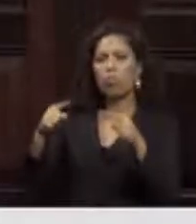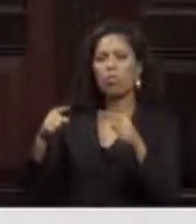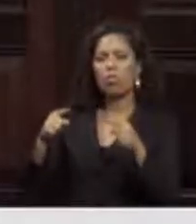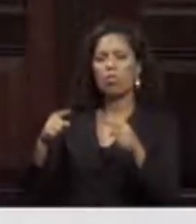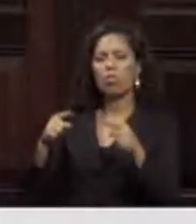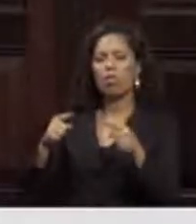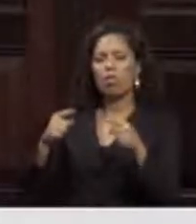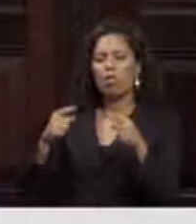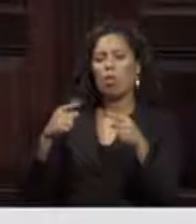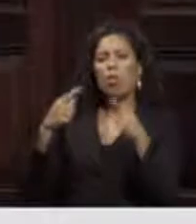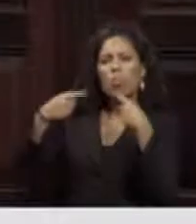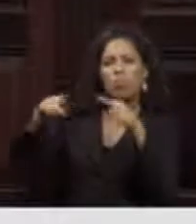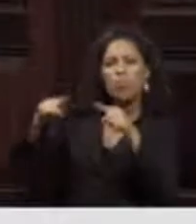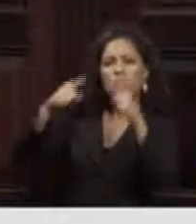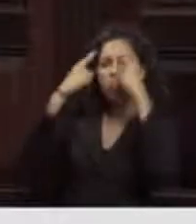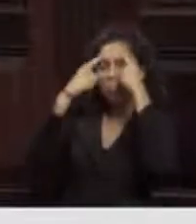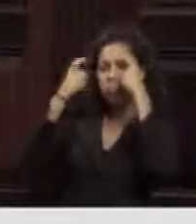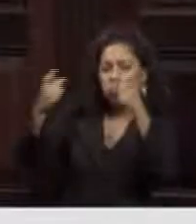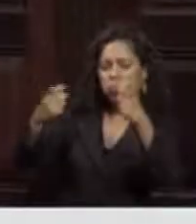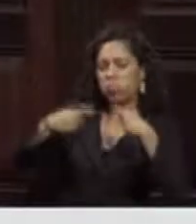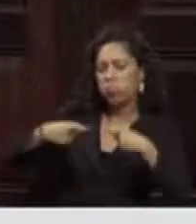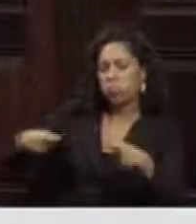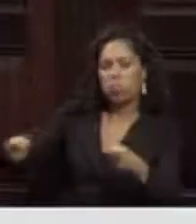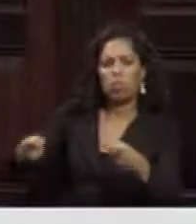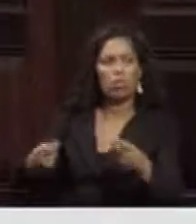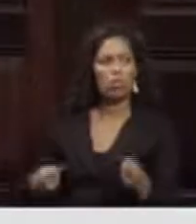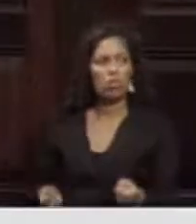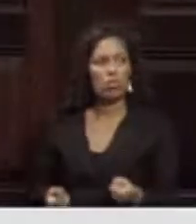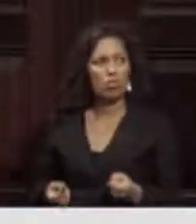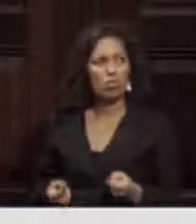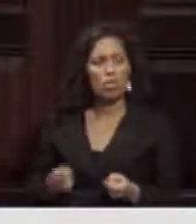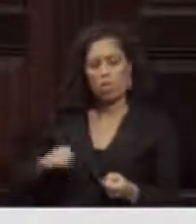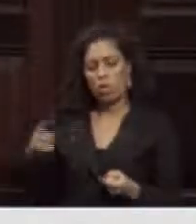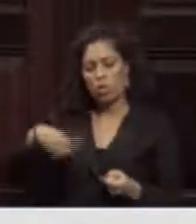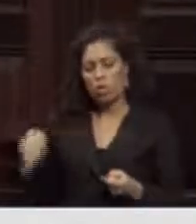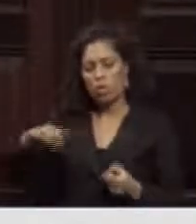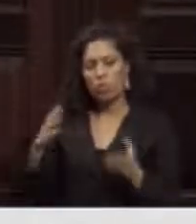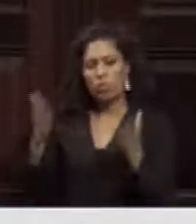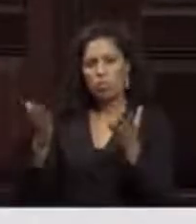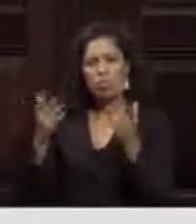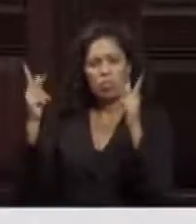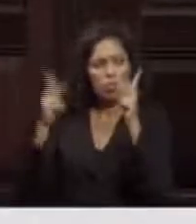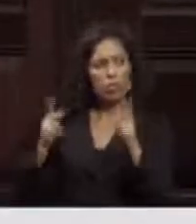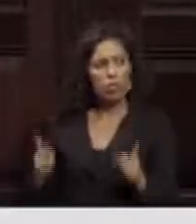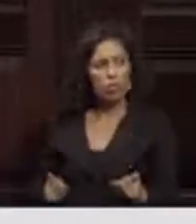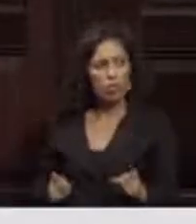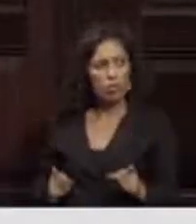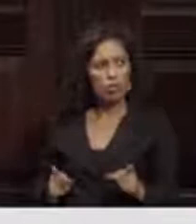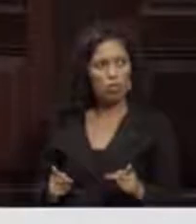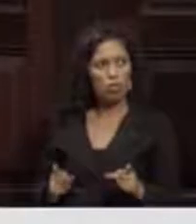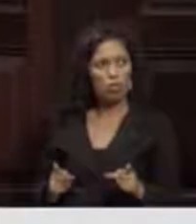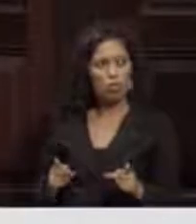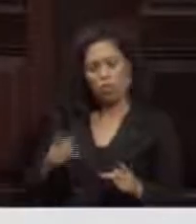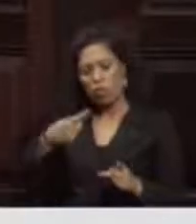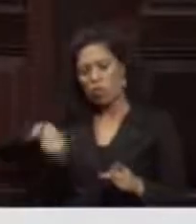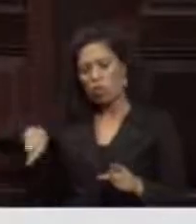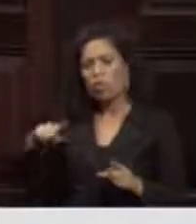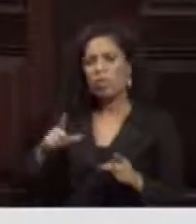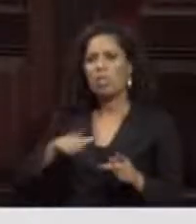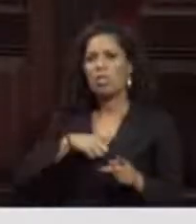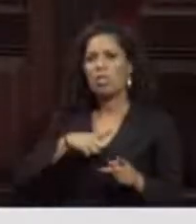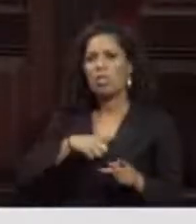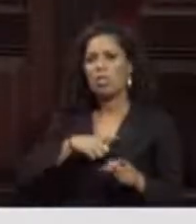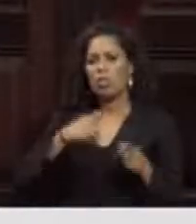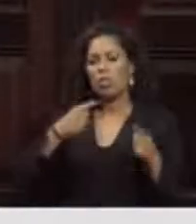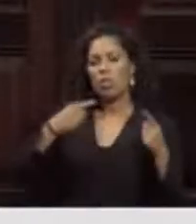ser consequente na luta contra a violência, nós temos que ser radicalmente contrário a toda e qualquer forma de